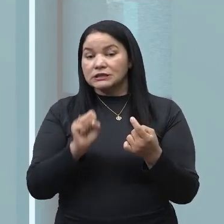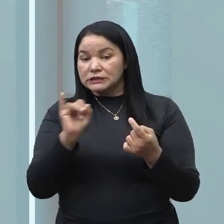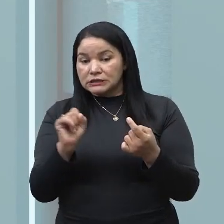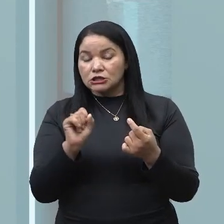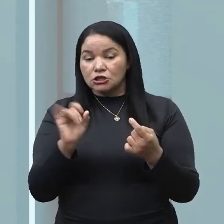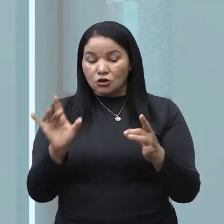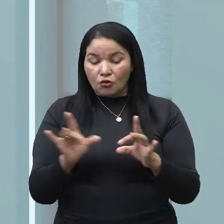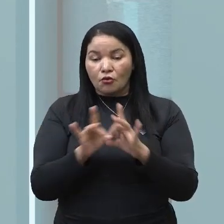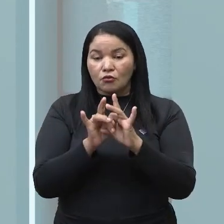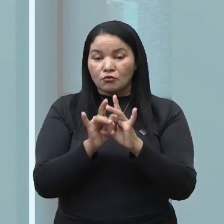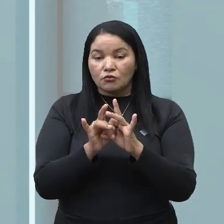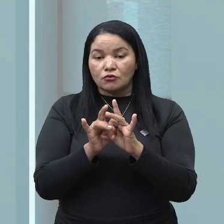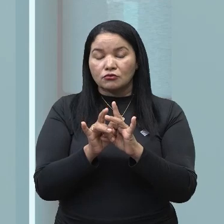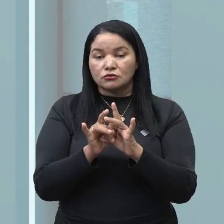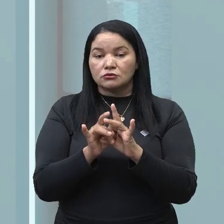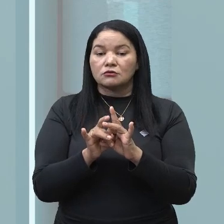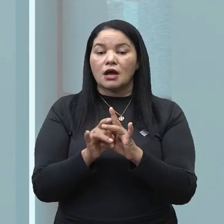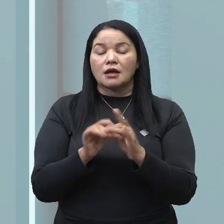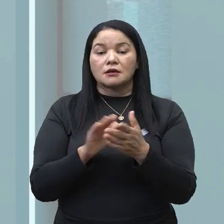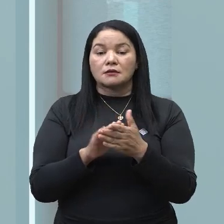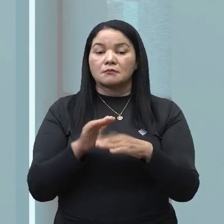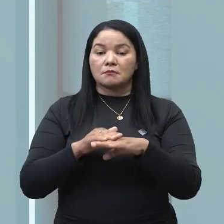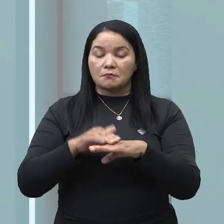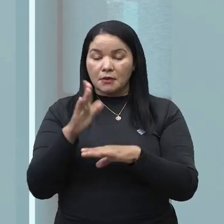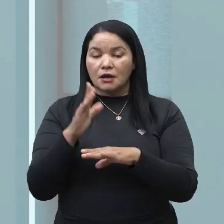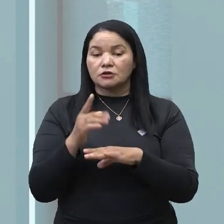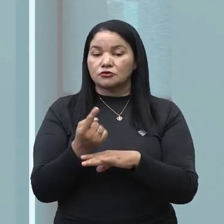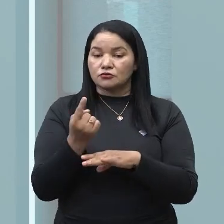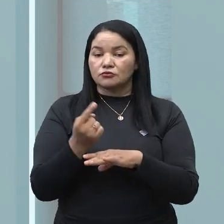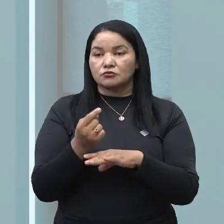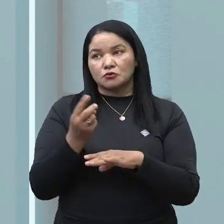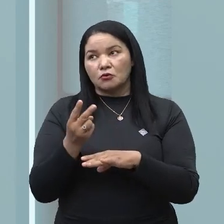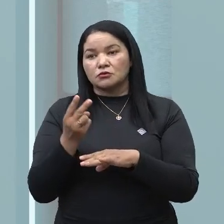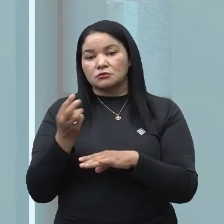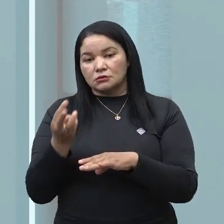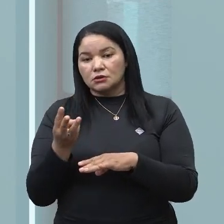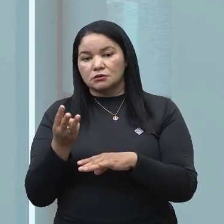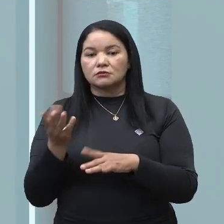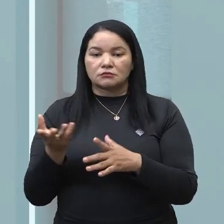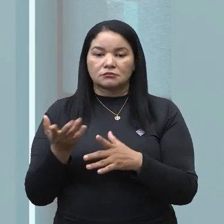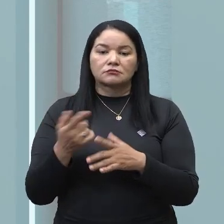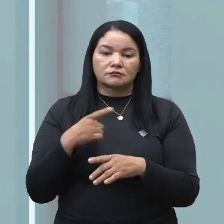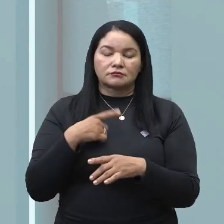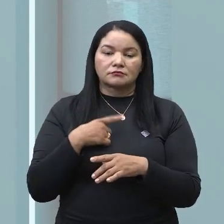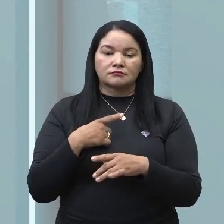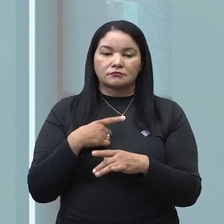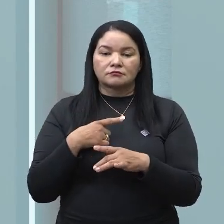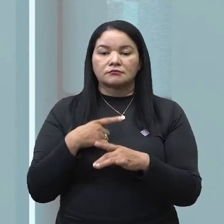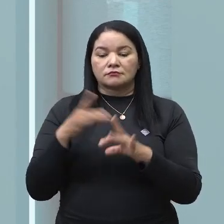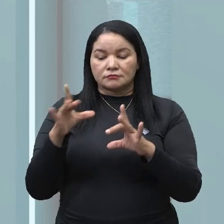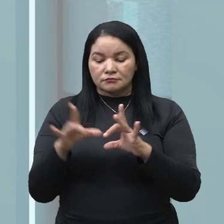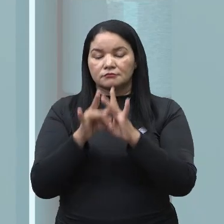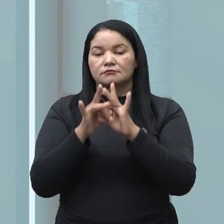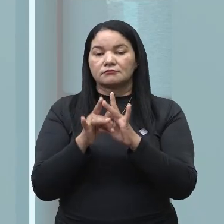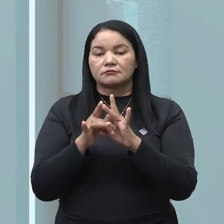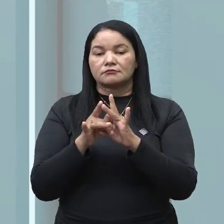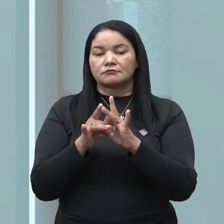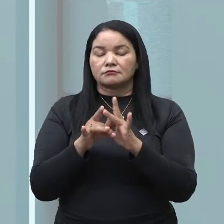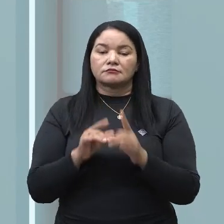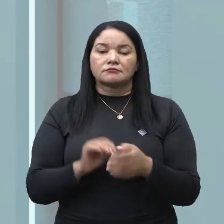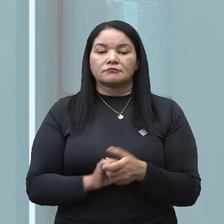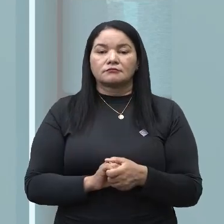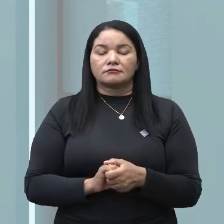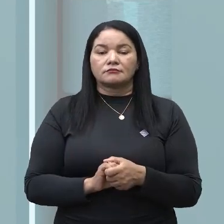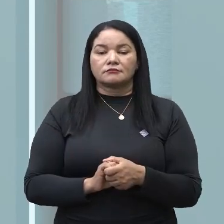ele é composto por mais de um. Composto. Lembre-se dessa palavra, né? Composição de mais de um produto, né? Não